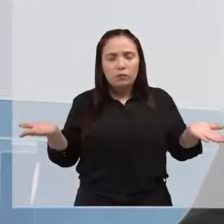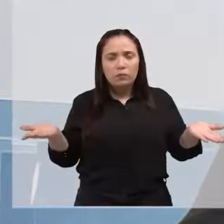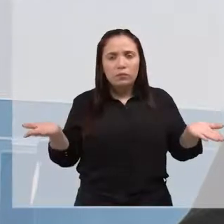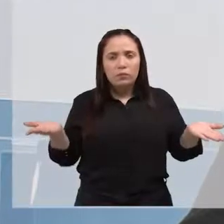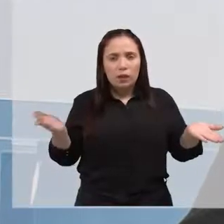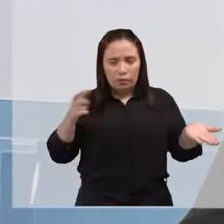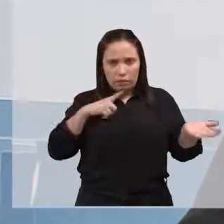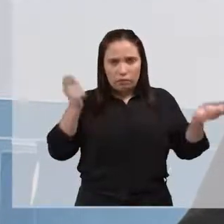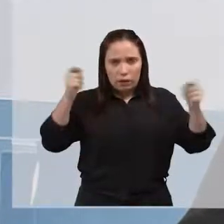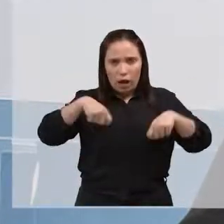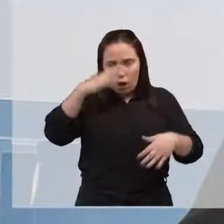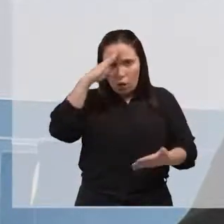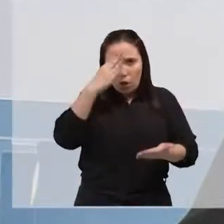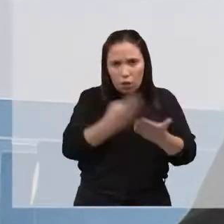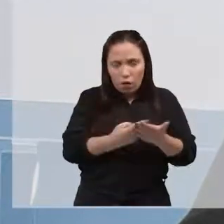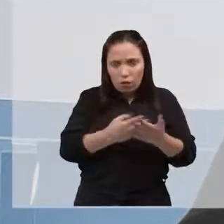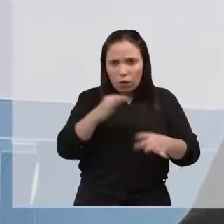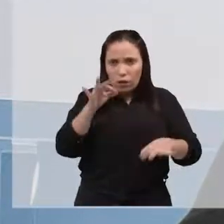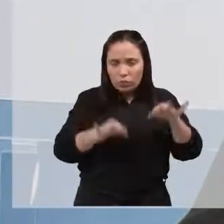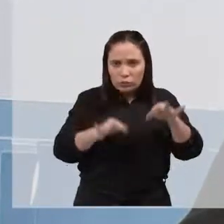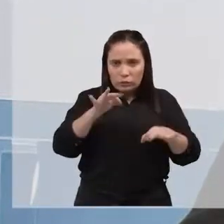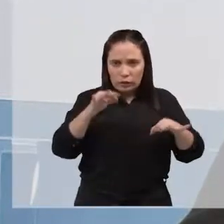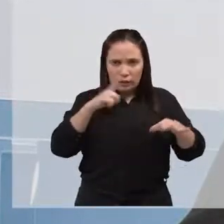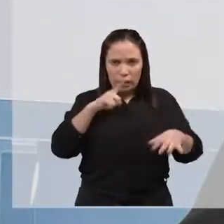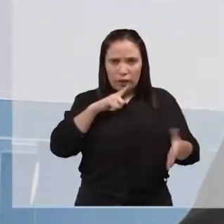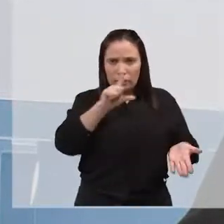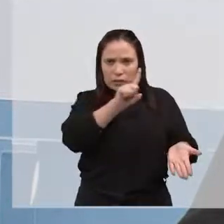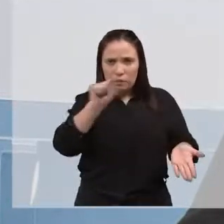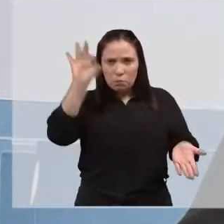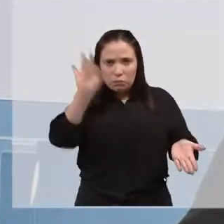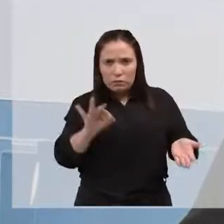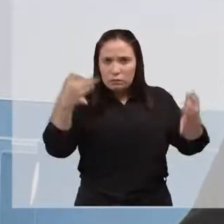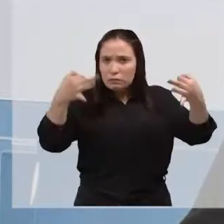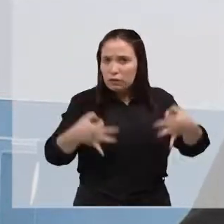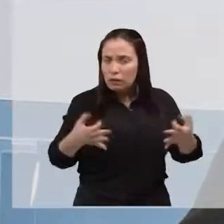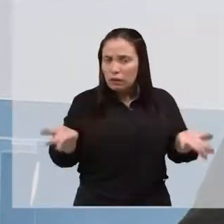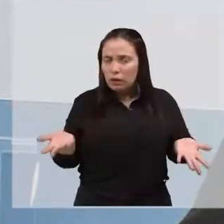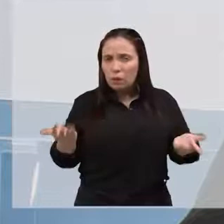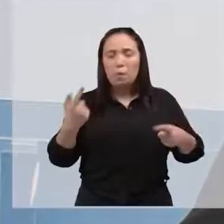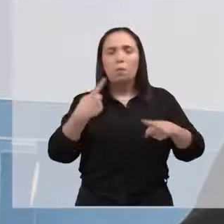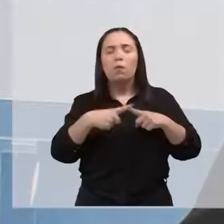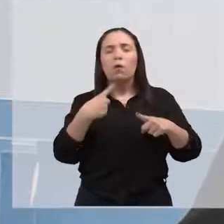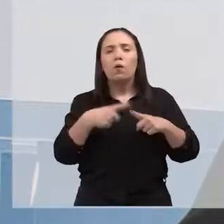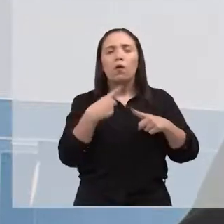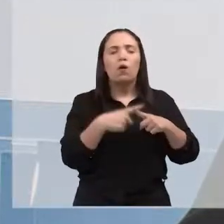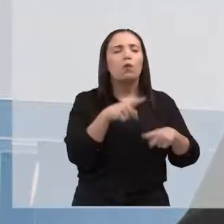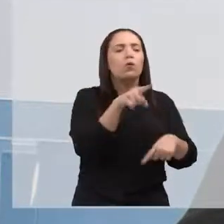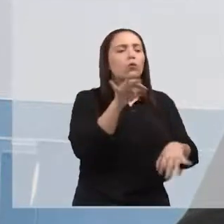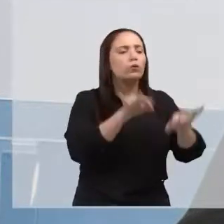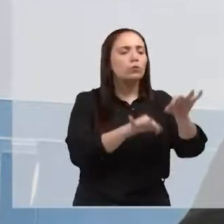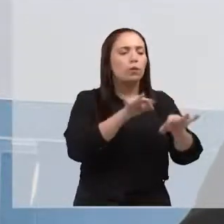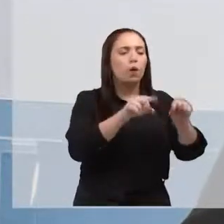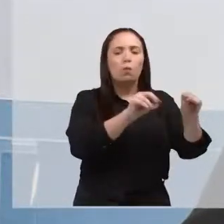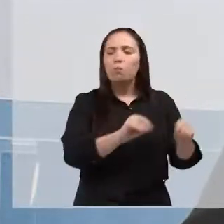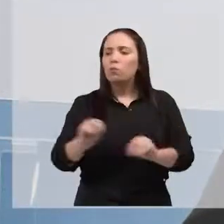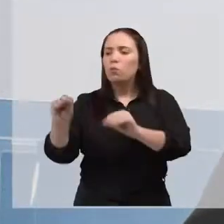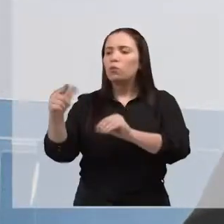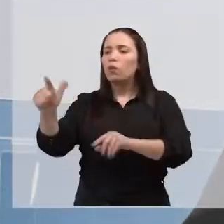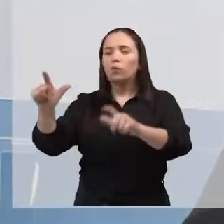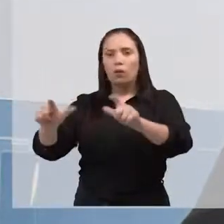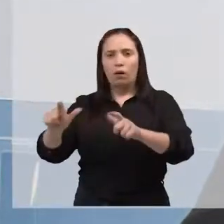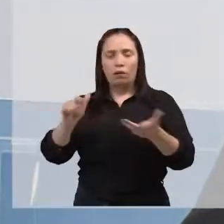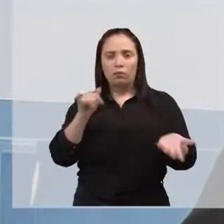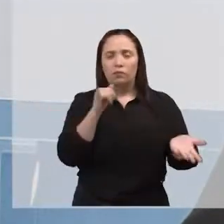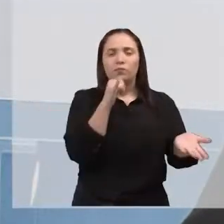justiça é confiável? Nós temos questionamentos e nós iremos fazer aqui. Por que mudar um julgamento de um lugar para o outro? Quer dizer que em São